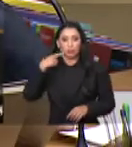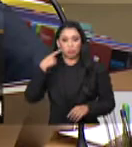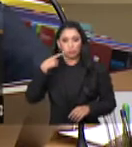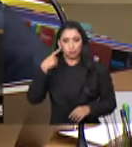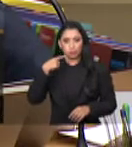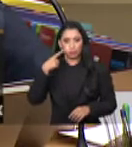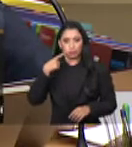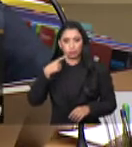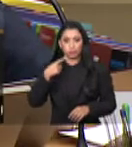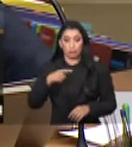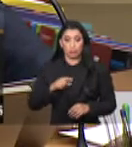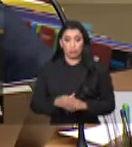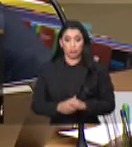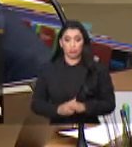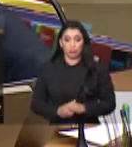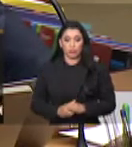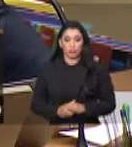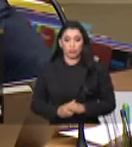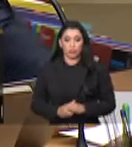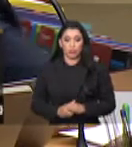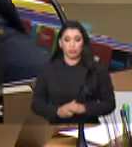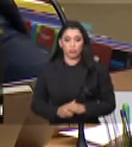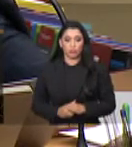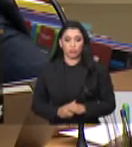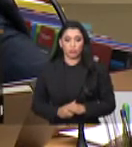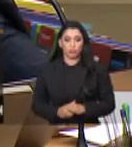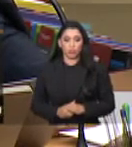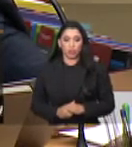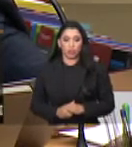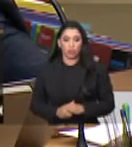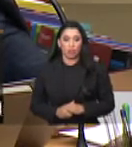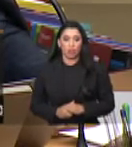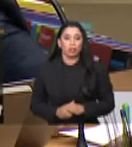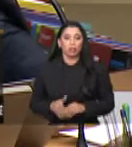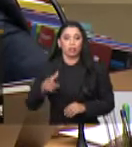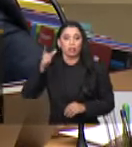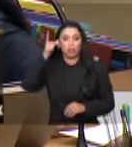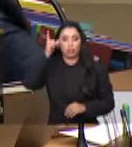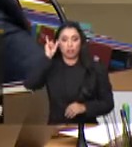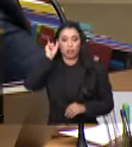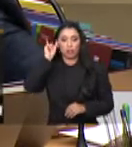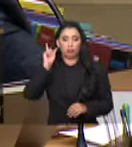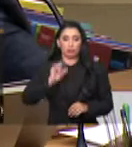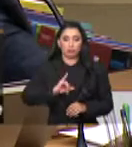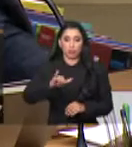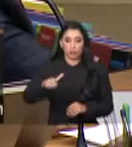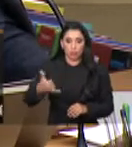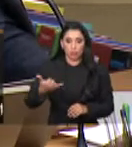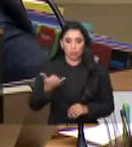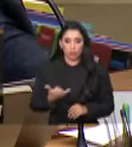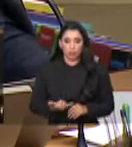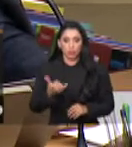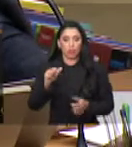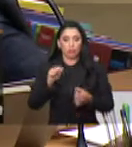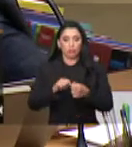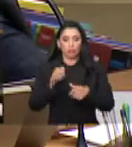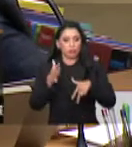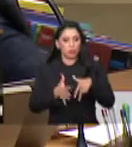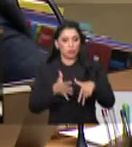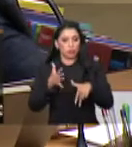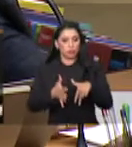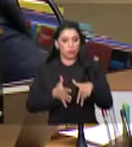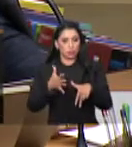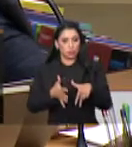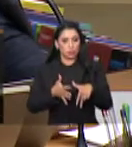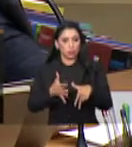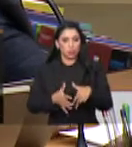em especial aqueles que da data de ontem tiveram a oportunidade de fazer sua sustentações